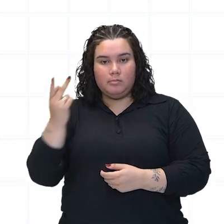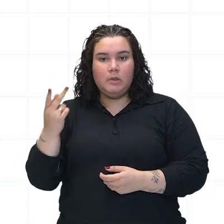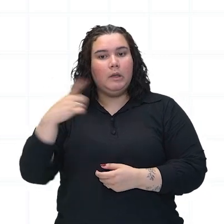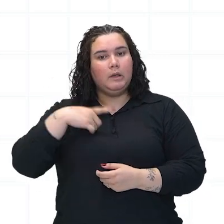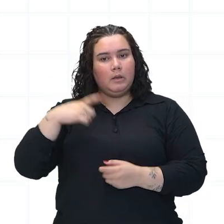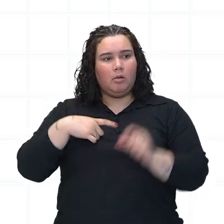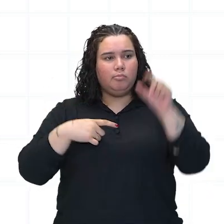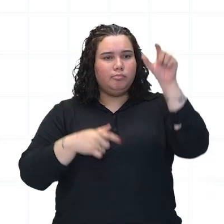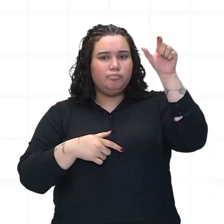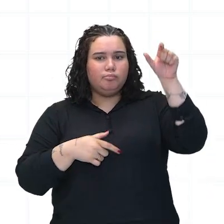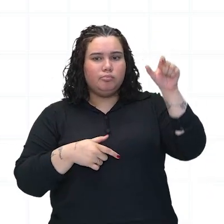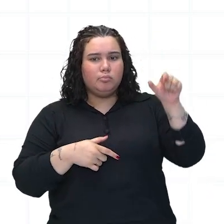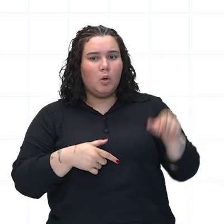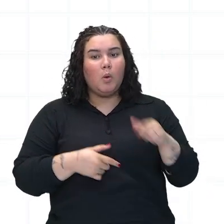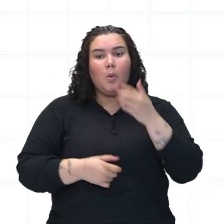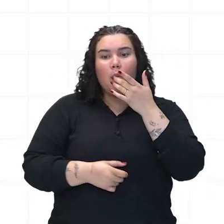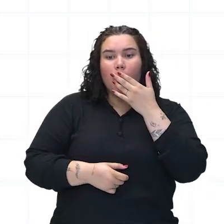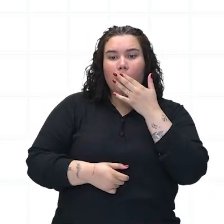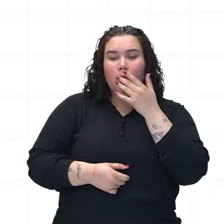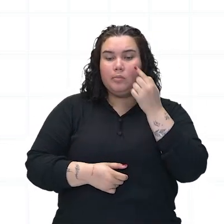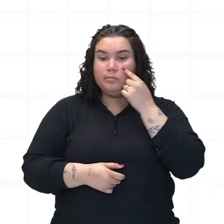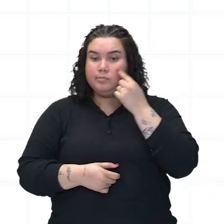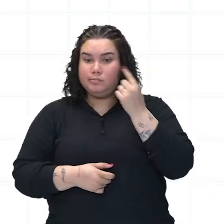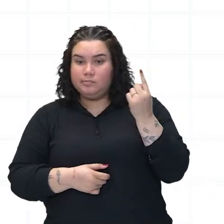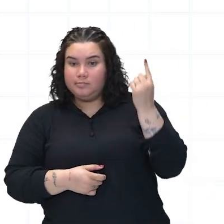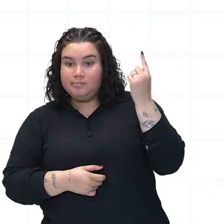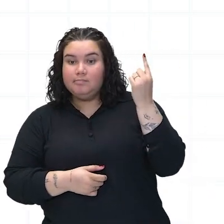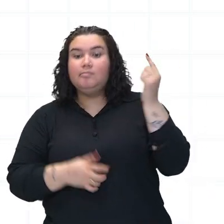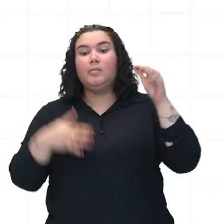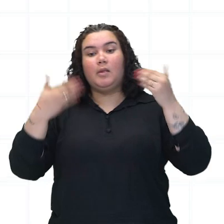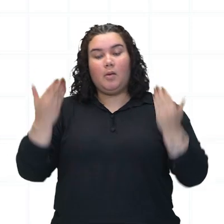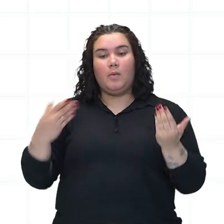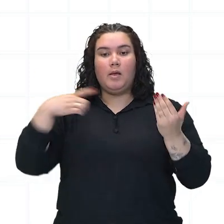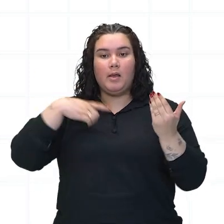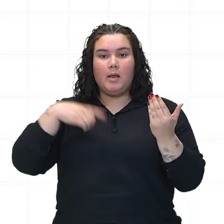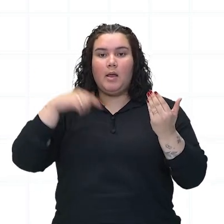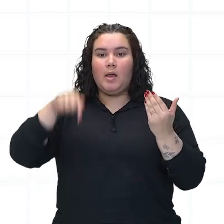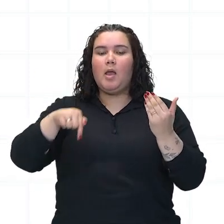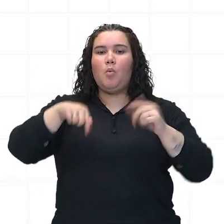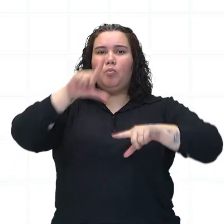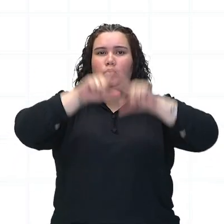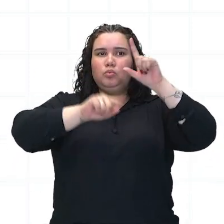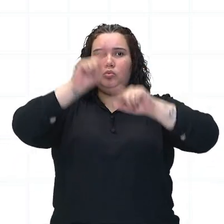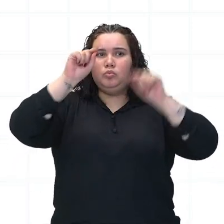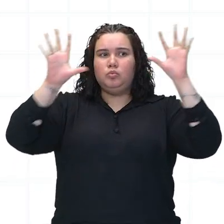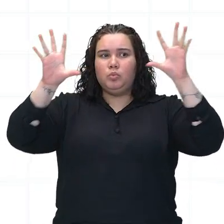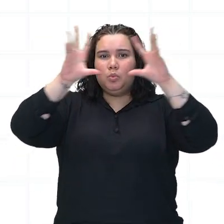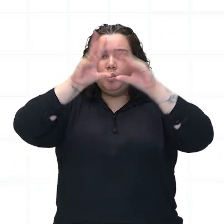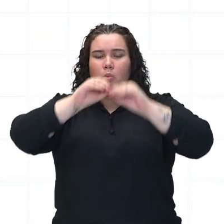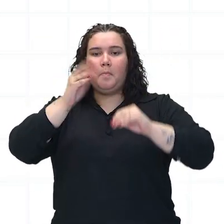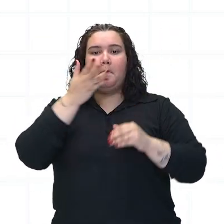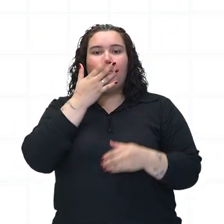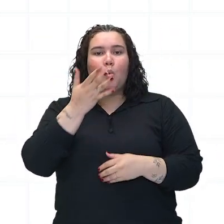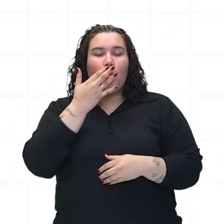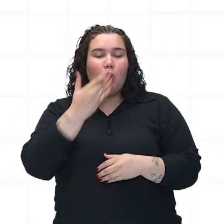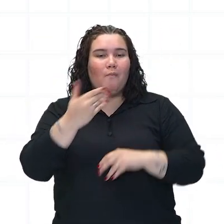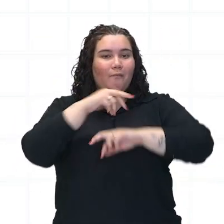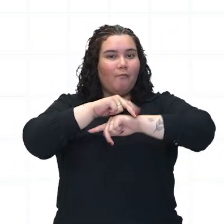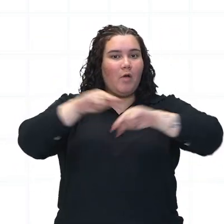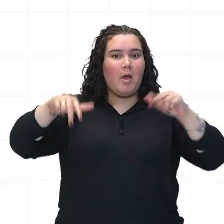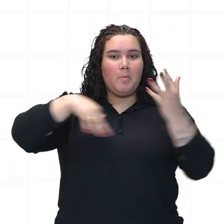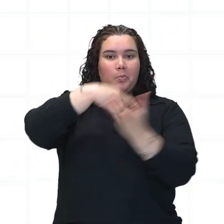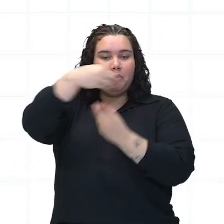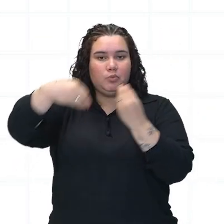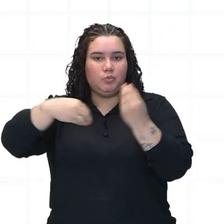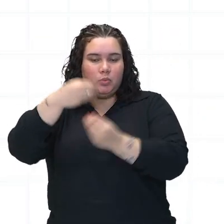uma paleta? Sim, esse quadro chamado Noite Estrelada de Van Gogh, ele possui ali uma mistura